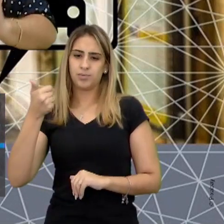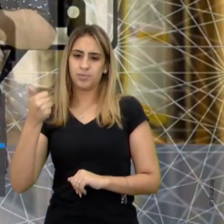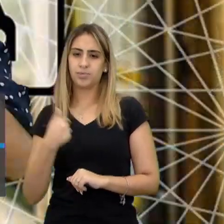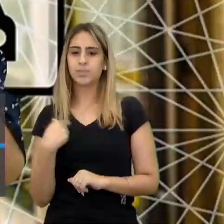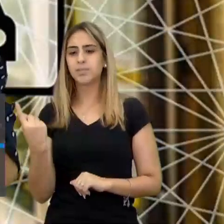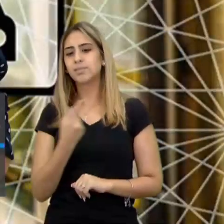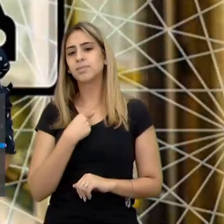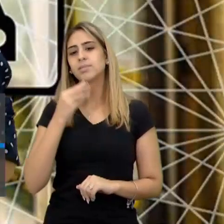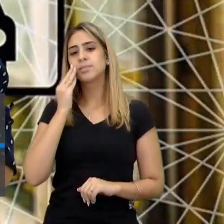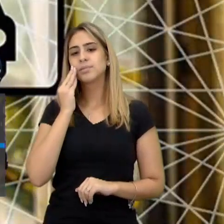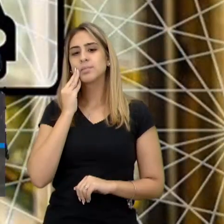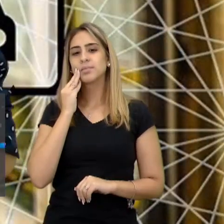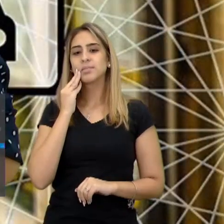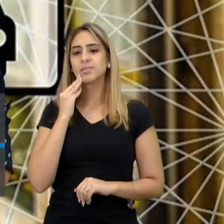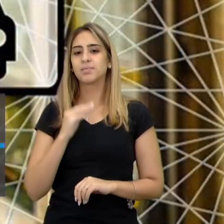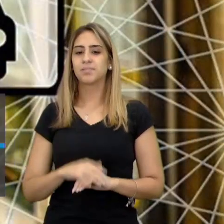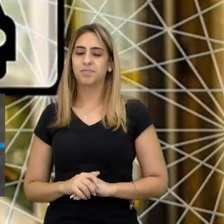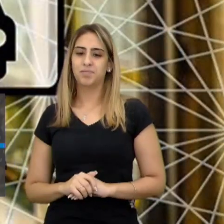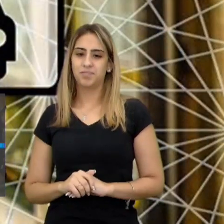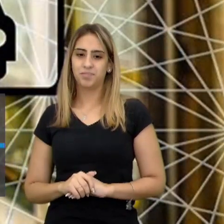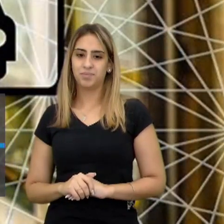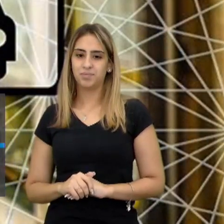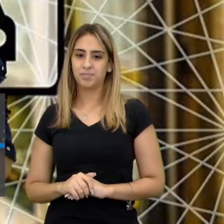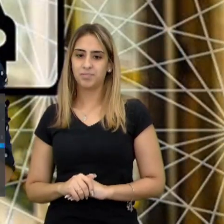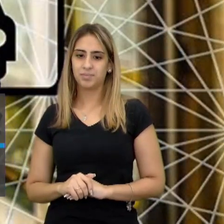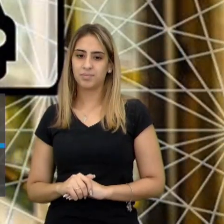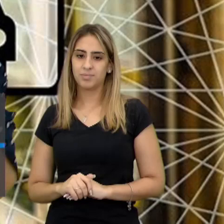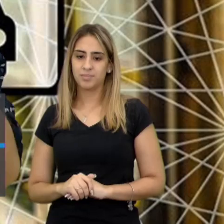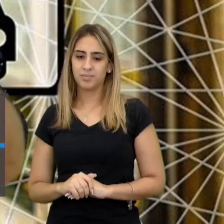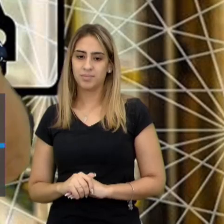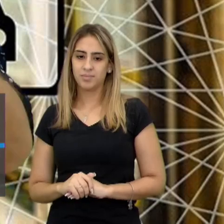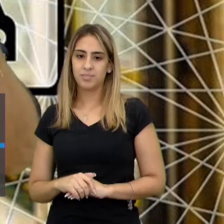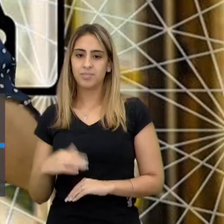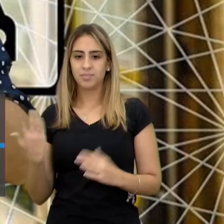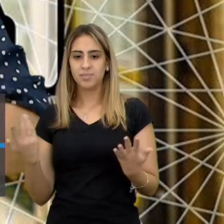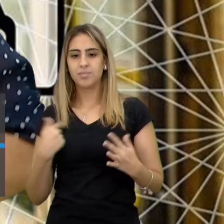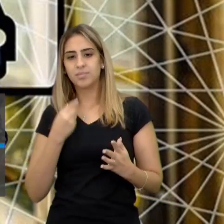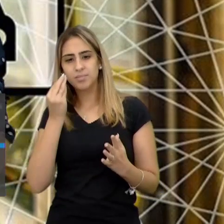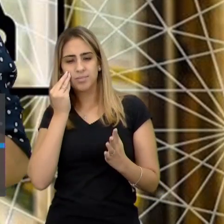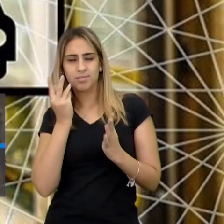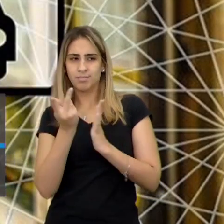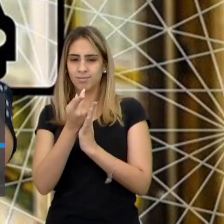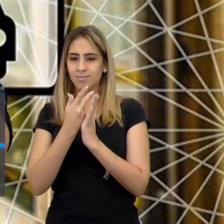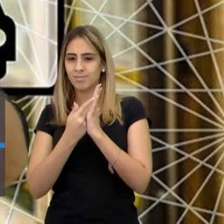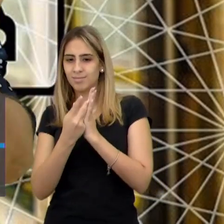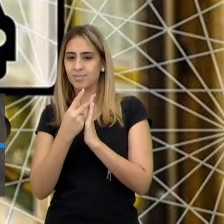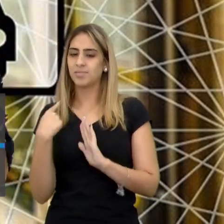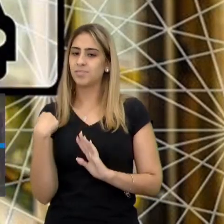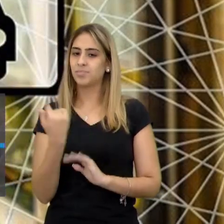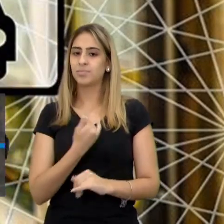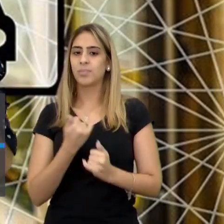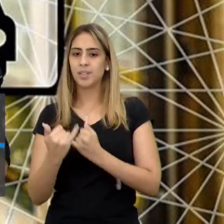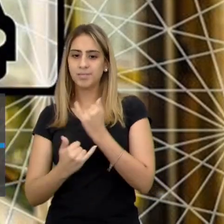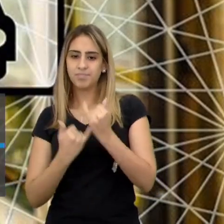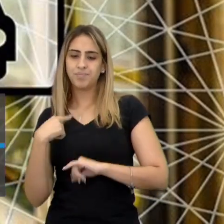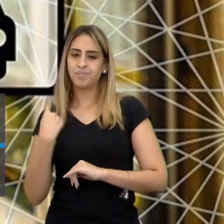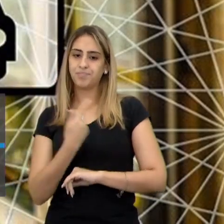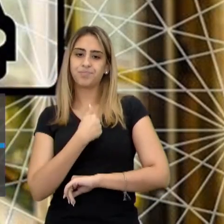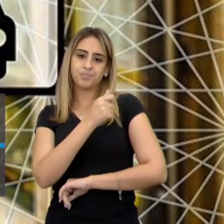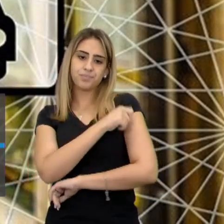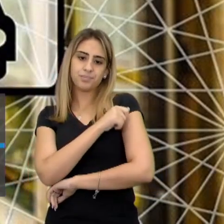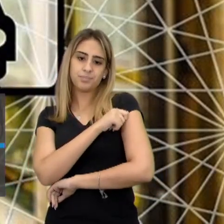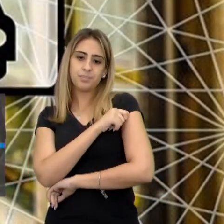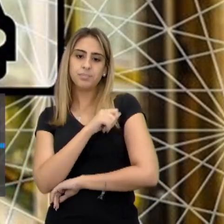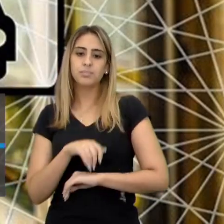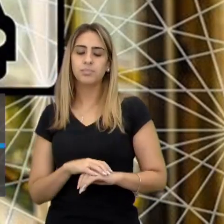A gente tem que Pro fazer uma Mauro. curadoria aí, expor tudo. A gente tenta, É isso. Então, estamos brincando aí com os nossos estudantes também. Você